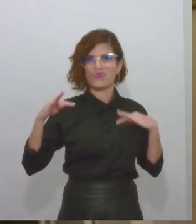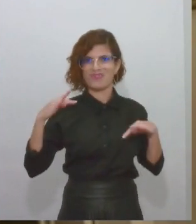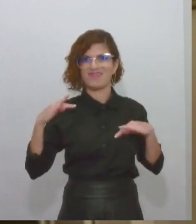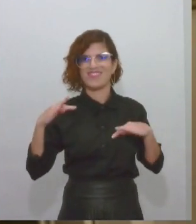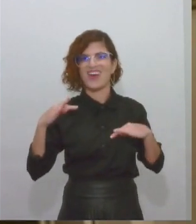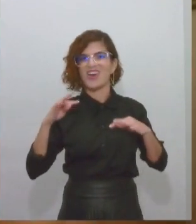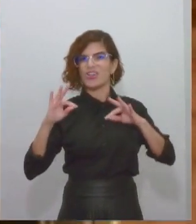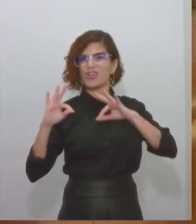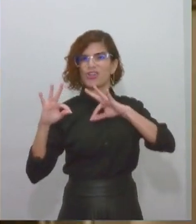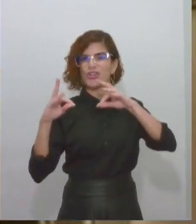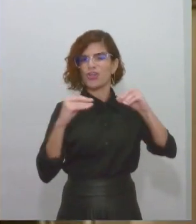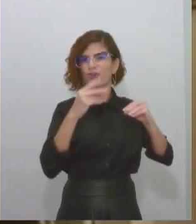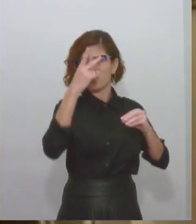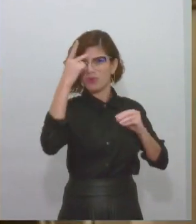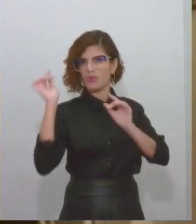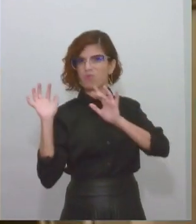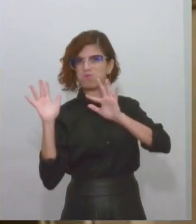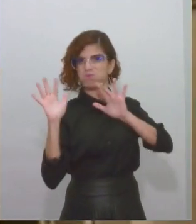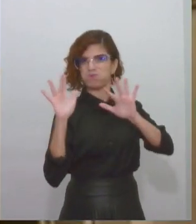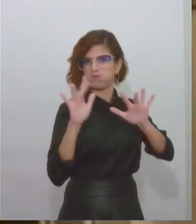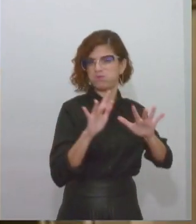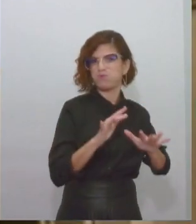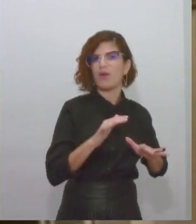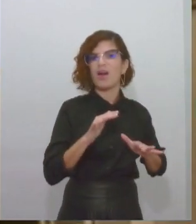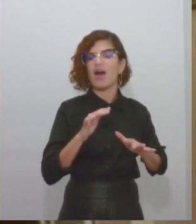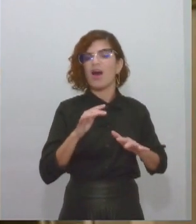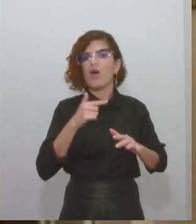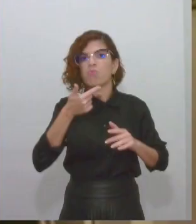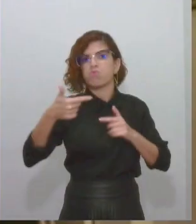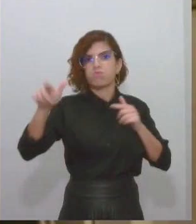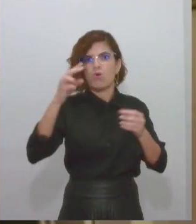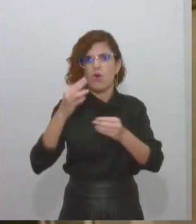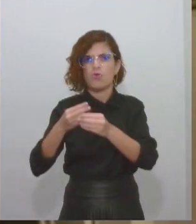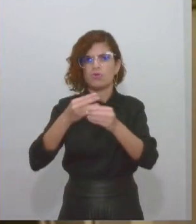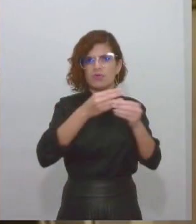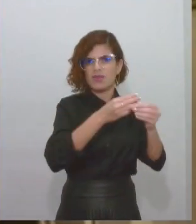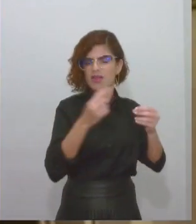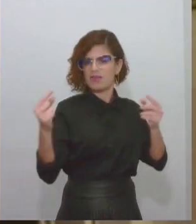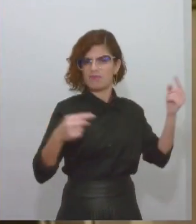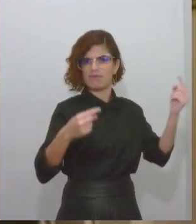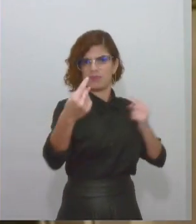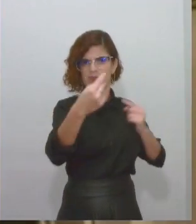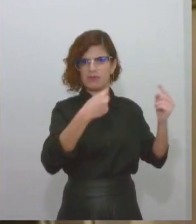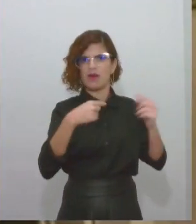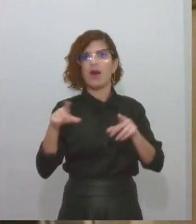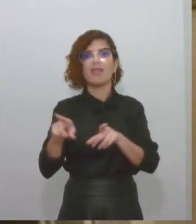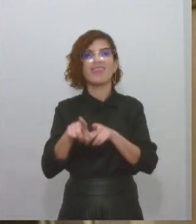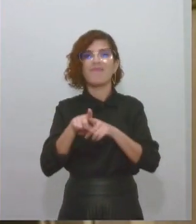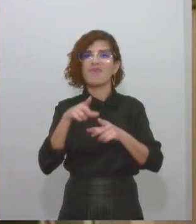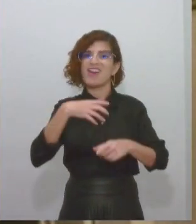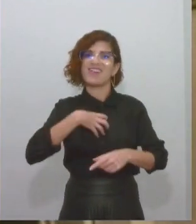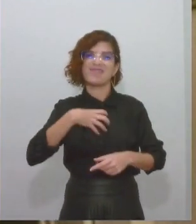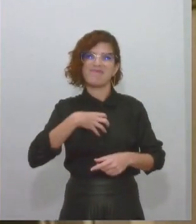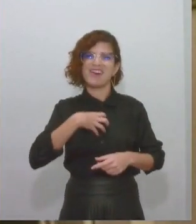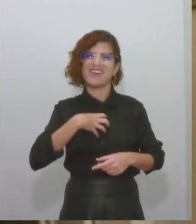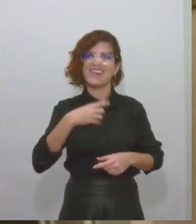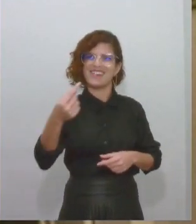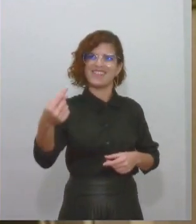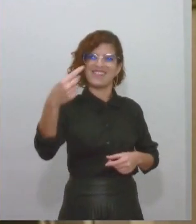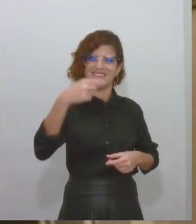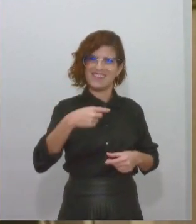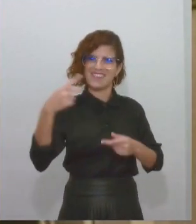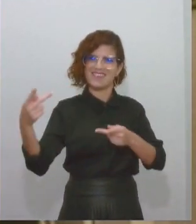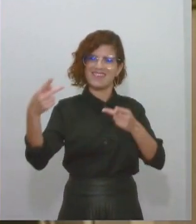pessoas que vêm da cidade circunvizinha aqui do norte da Bahia. E nós temos também outro palco numa zona